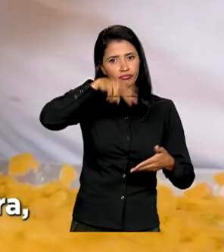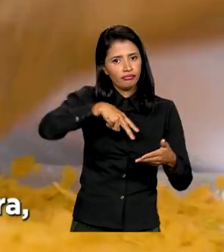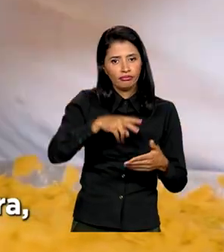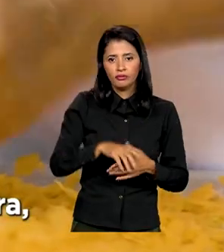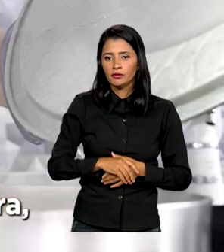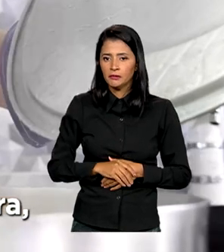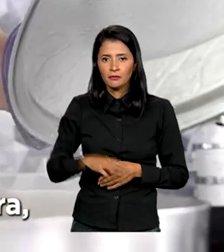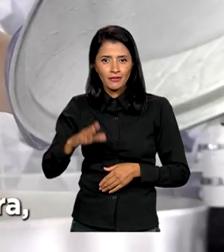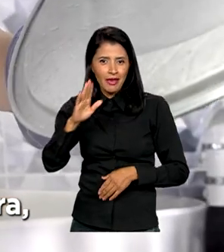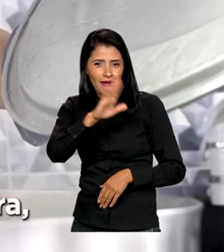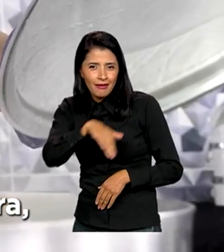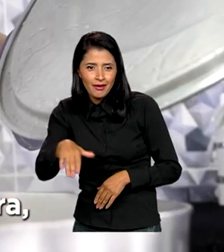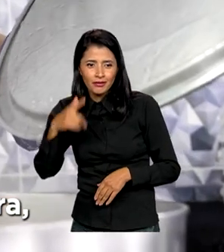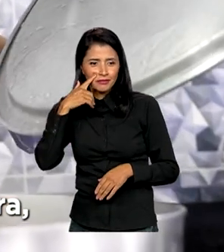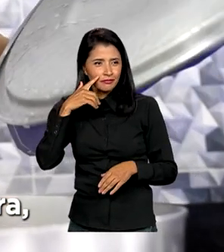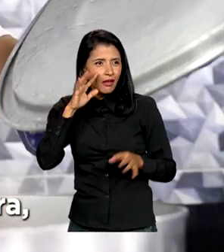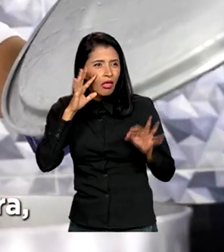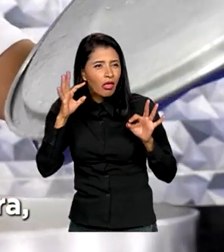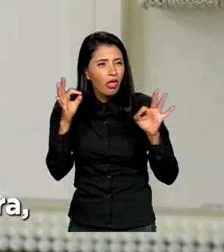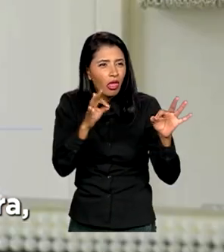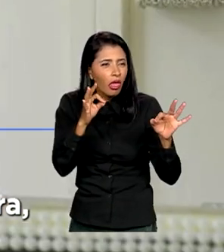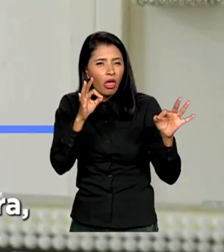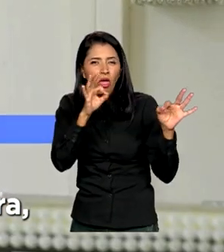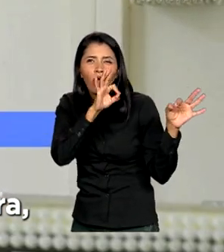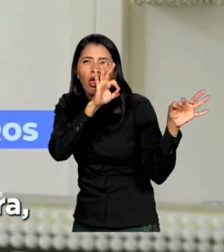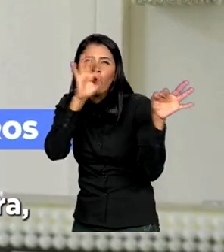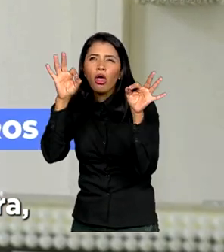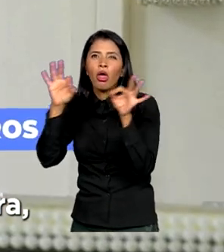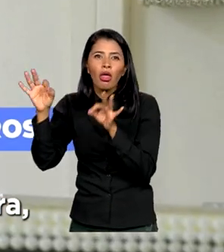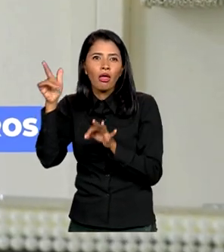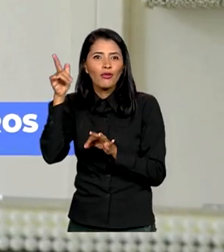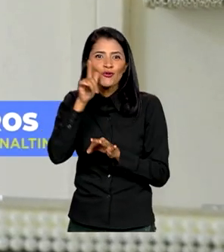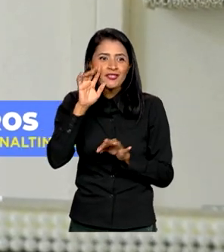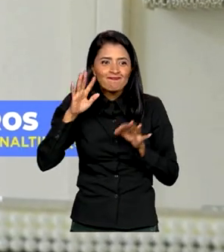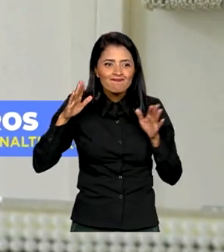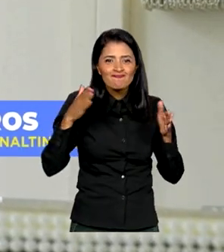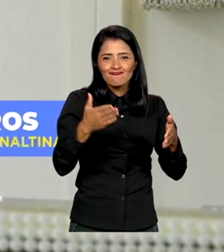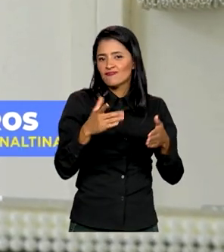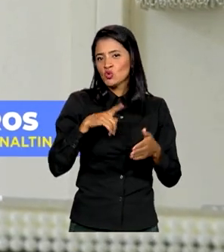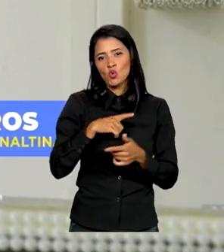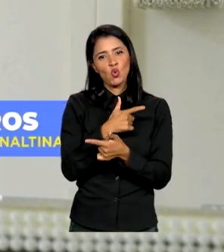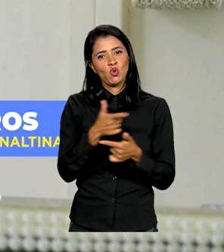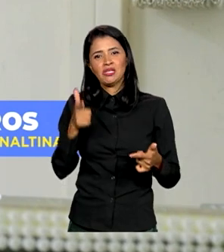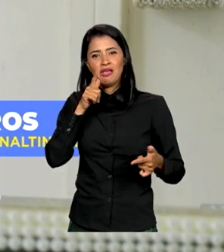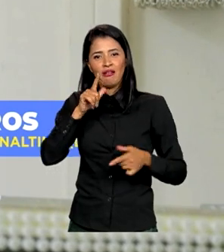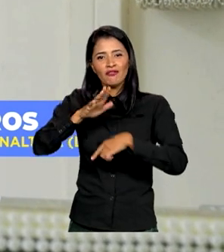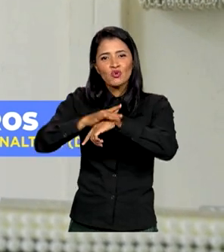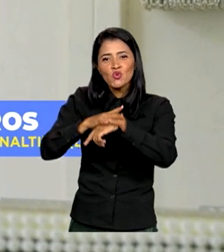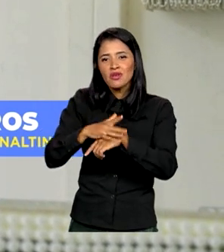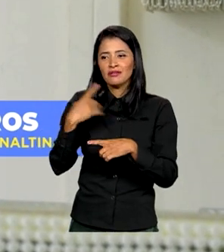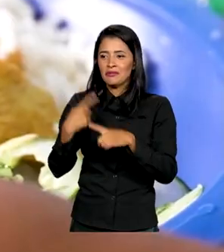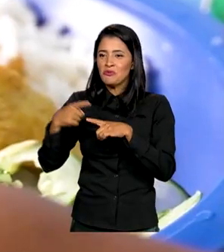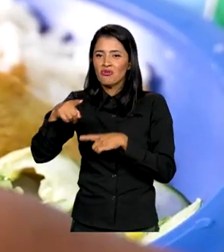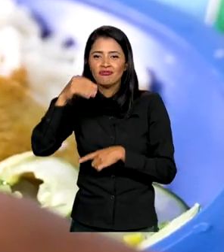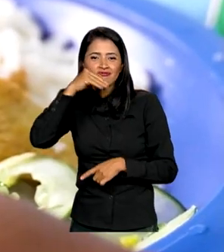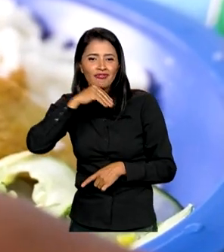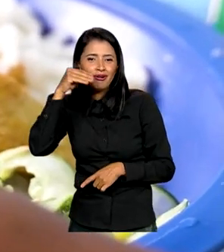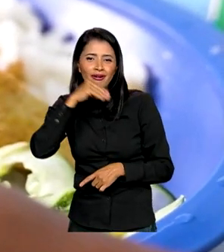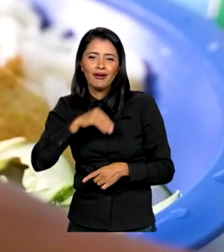Uma criança com fome, ela não se concentra, ela se distrai muito mais, ela adoece porque ela fica